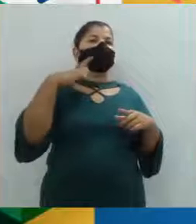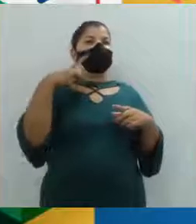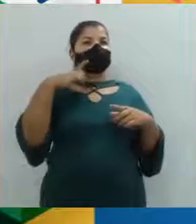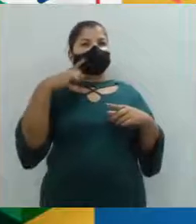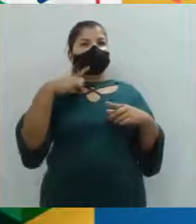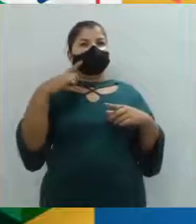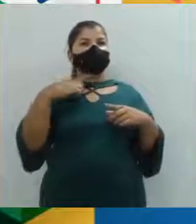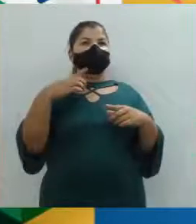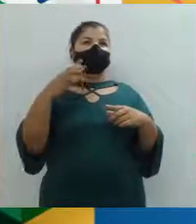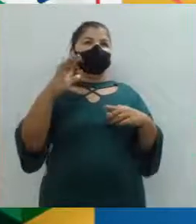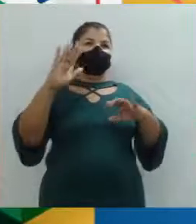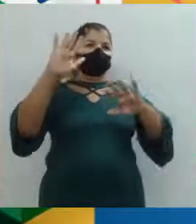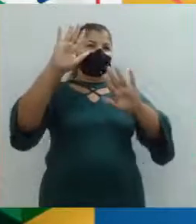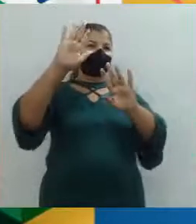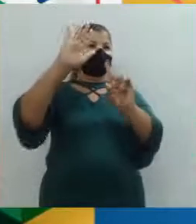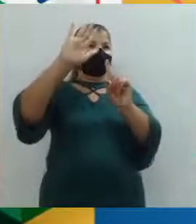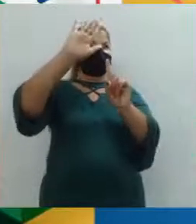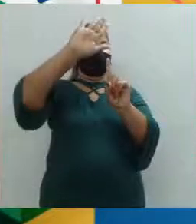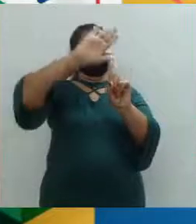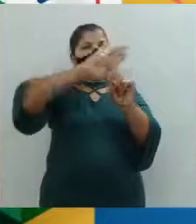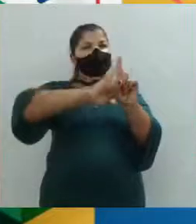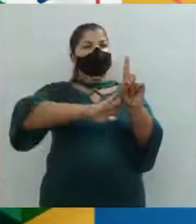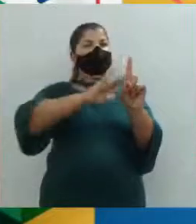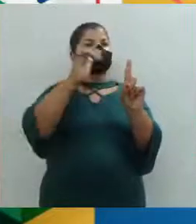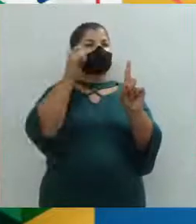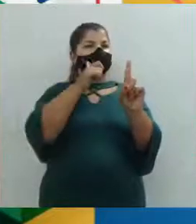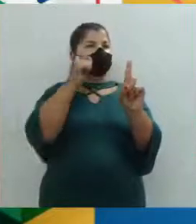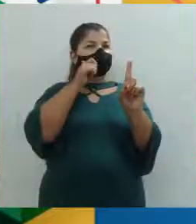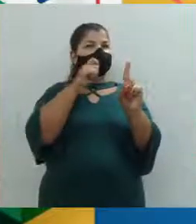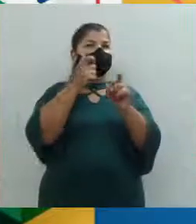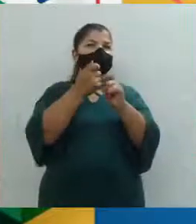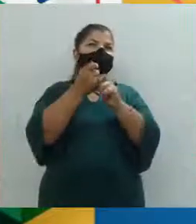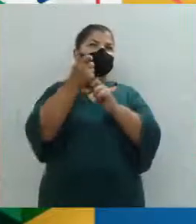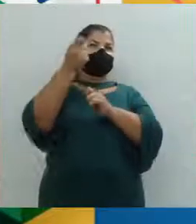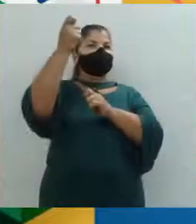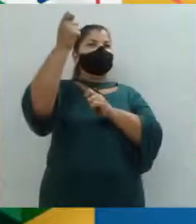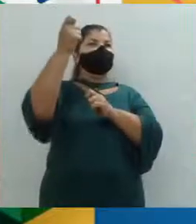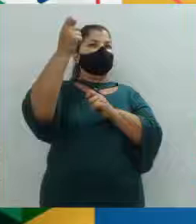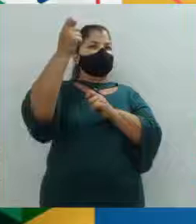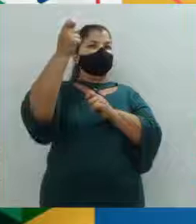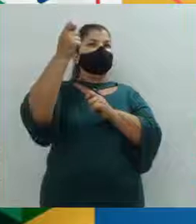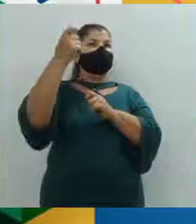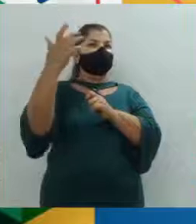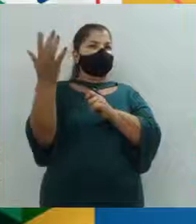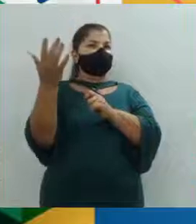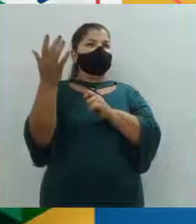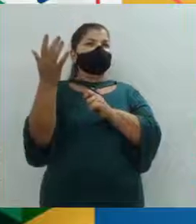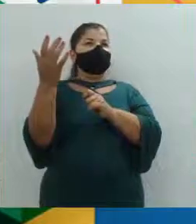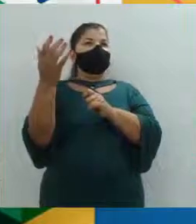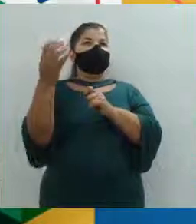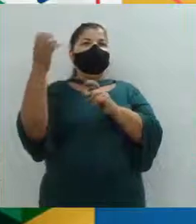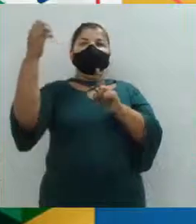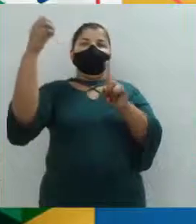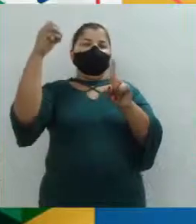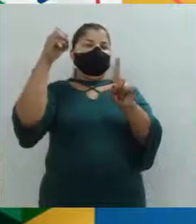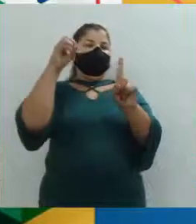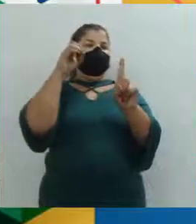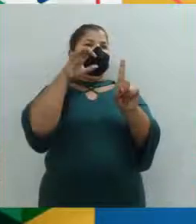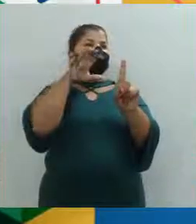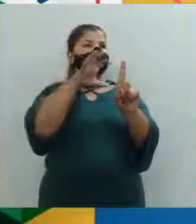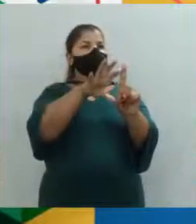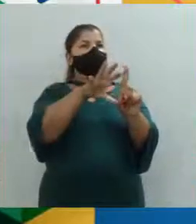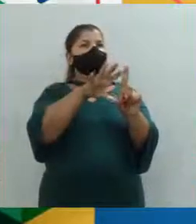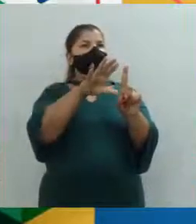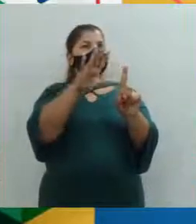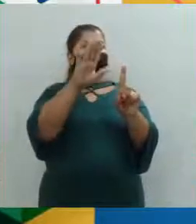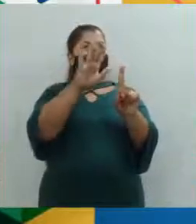das costas da senhora que está com uma sombrinha, né? E essa luz, ela está batendo